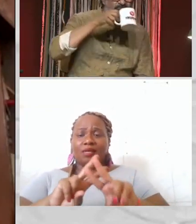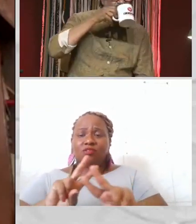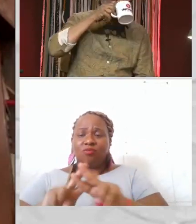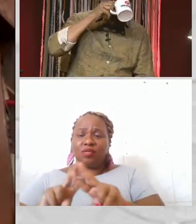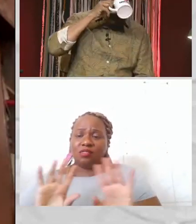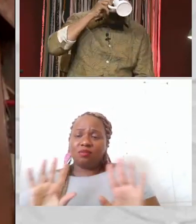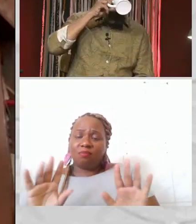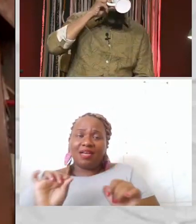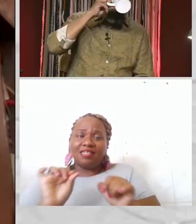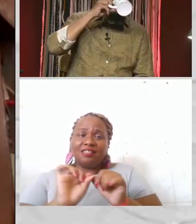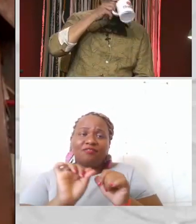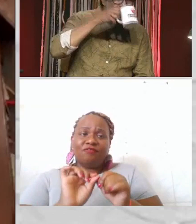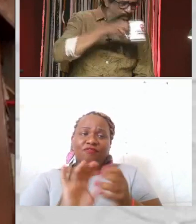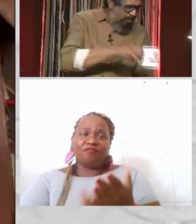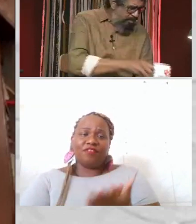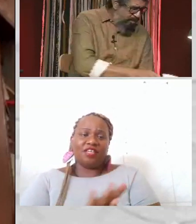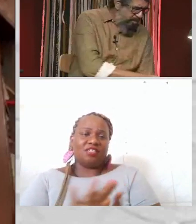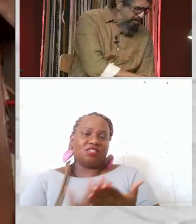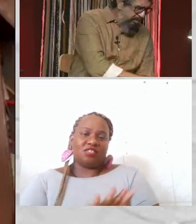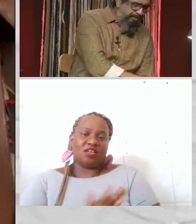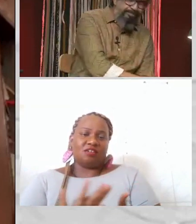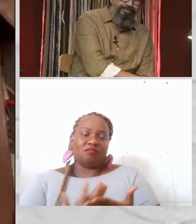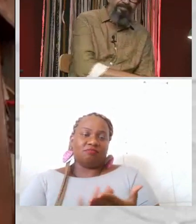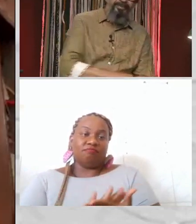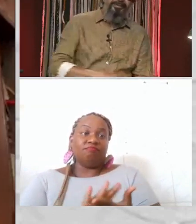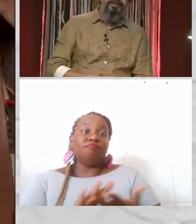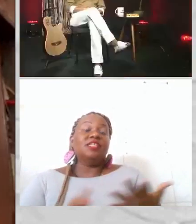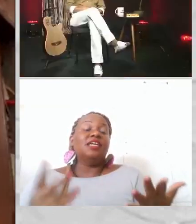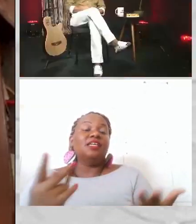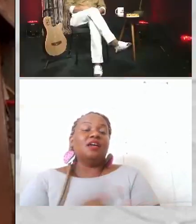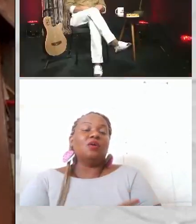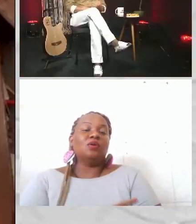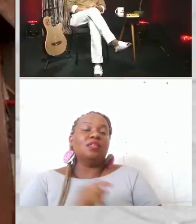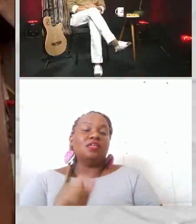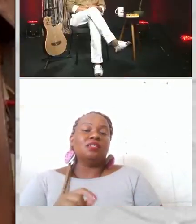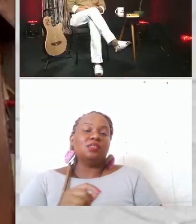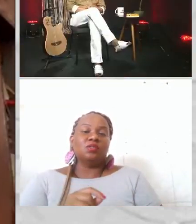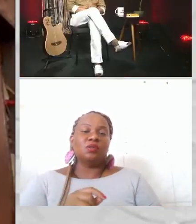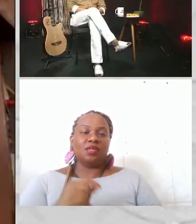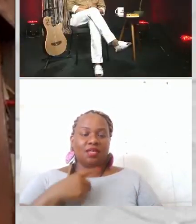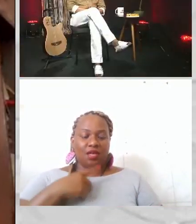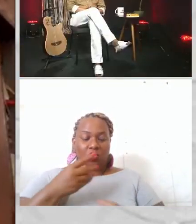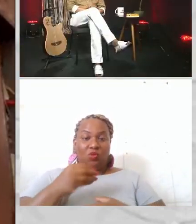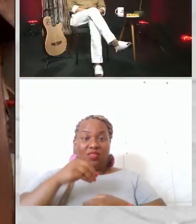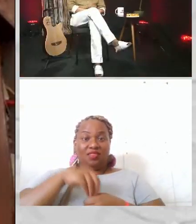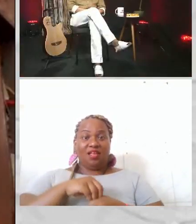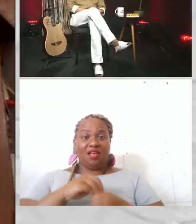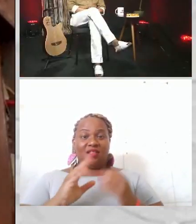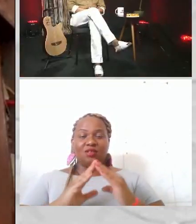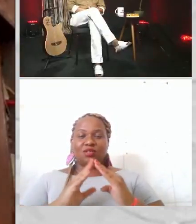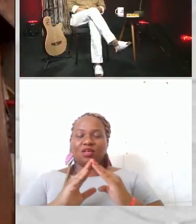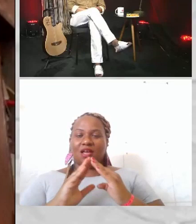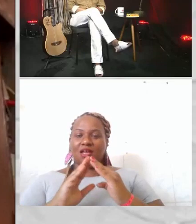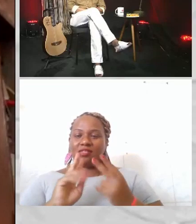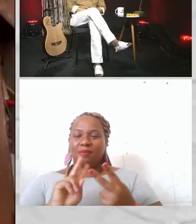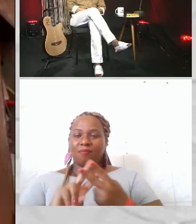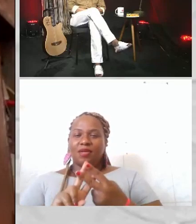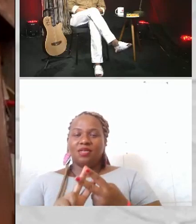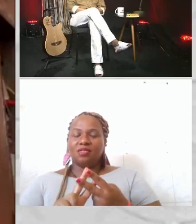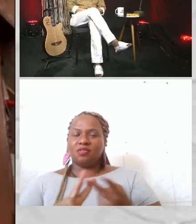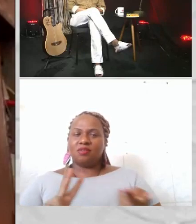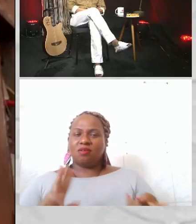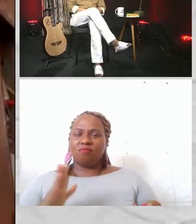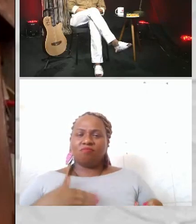nada. Mas o que é que acontece? Nessa minha prisão domiciliar, eu me deparei aqui com os